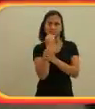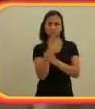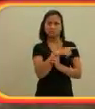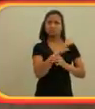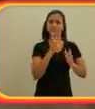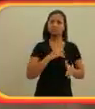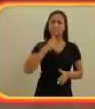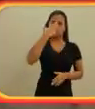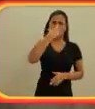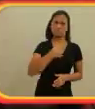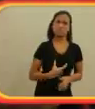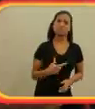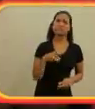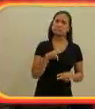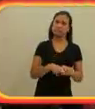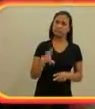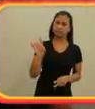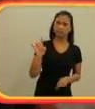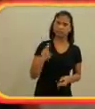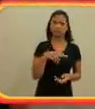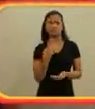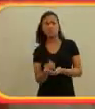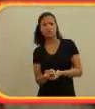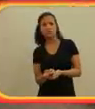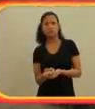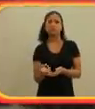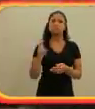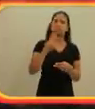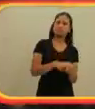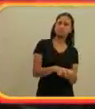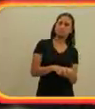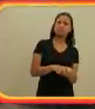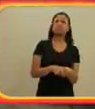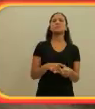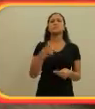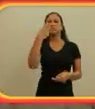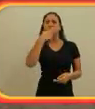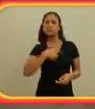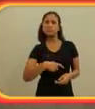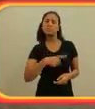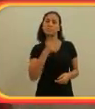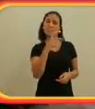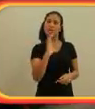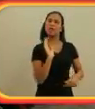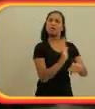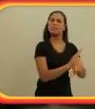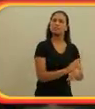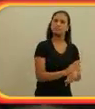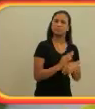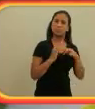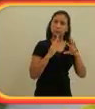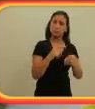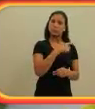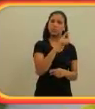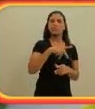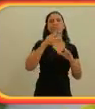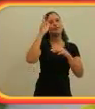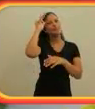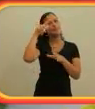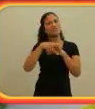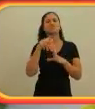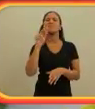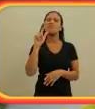senta sozinho, do deitado para o sentado, já mantém o corpo em pé, com ajuda. E é tudo de